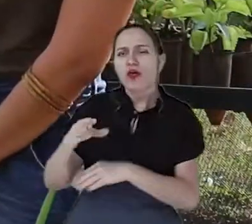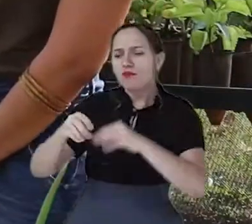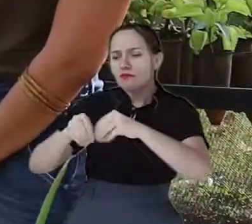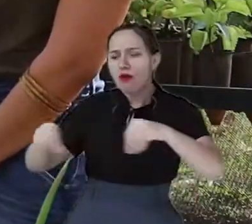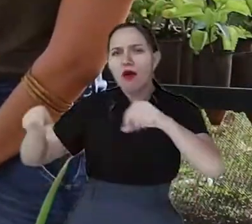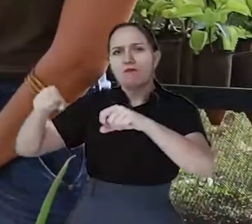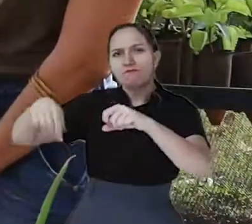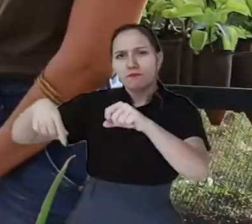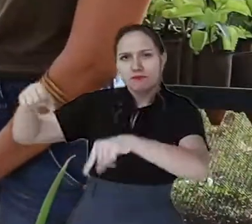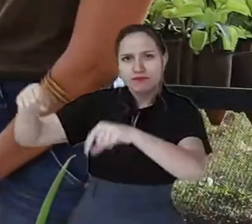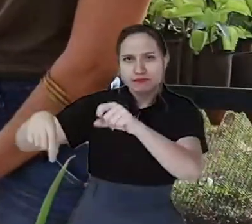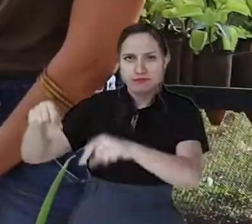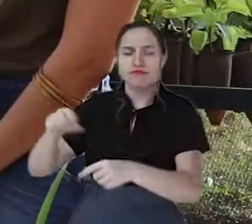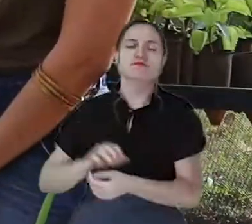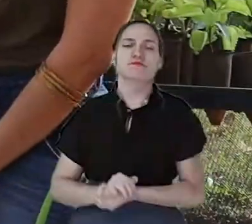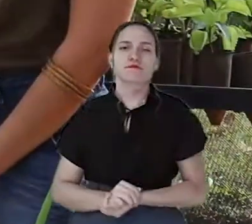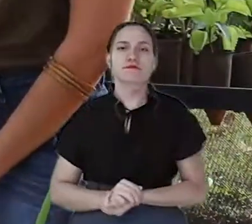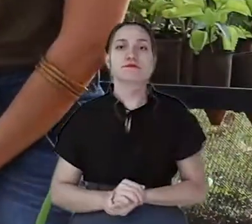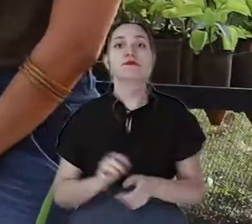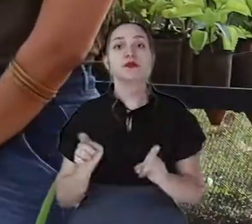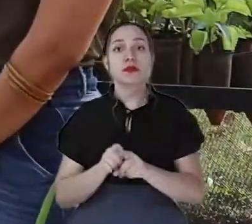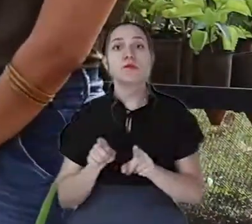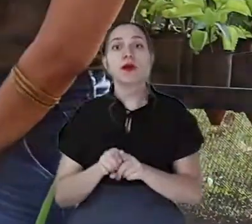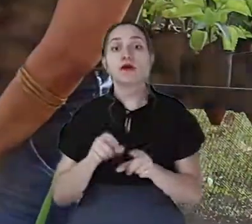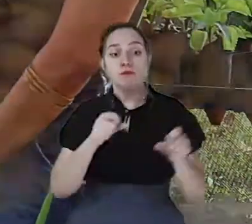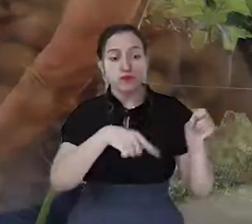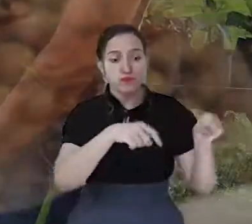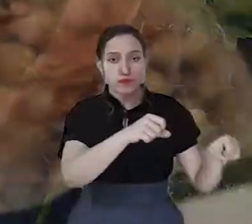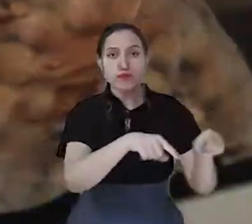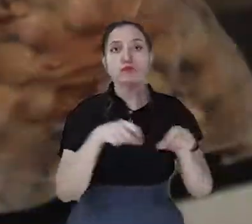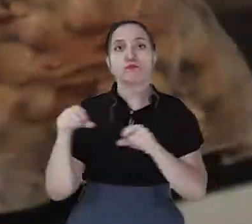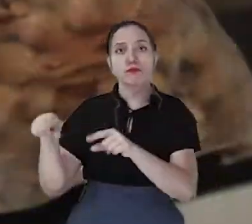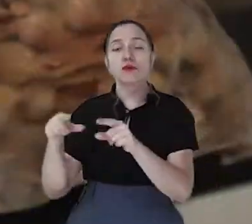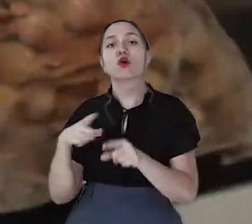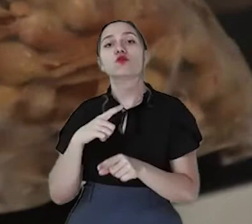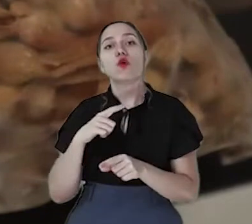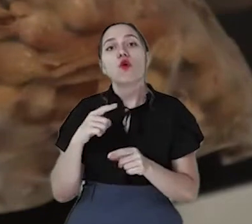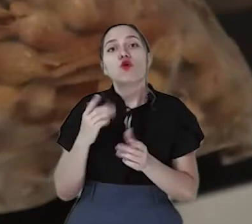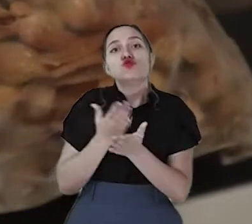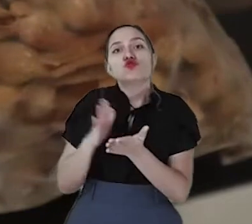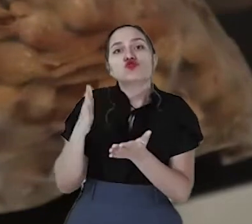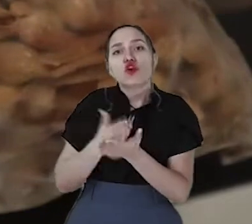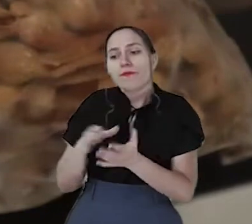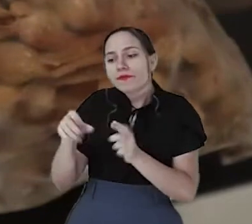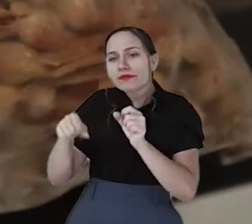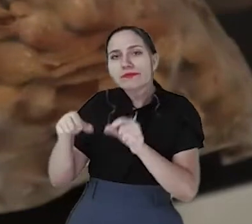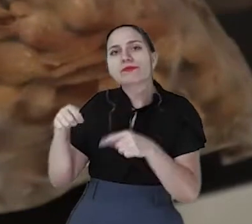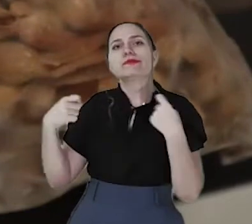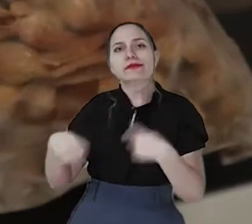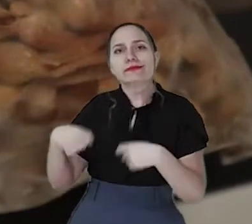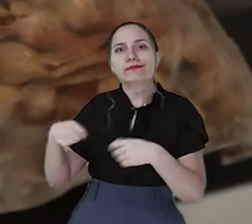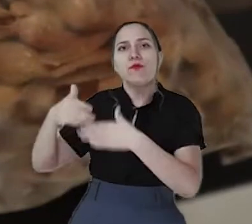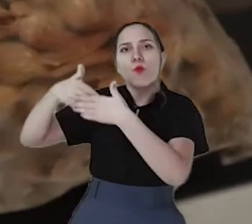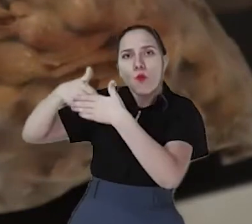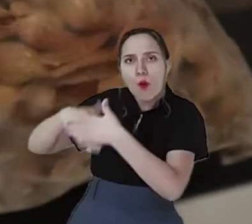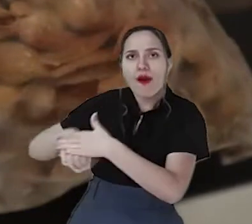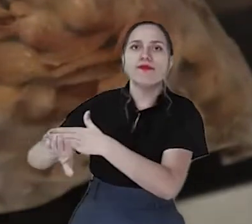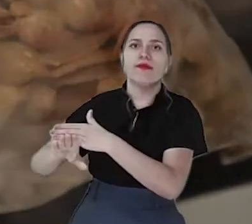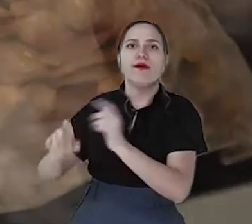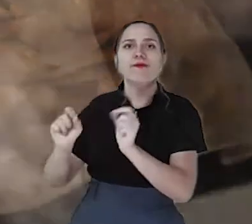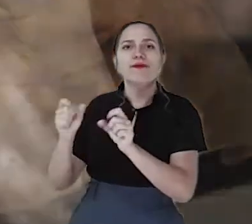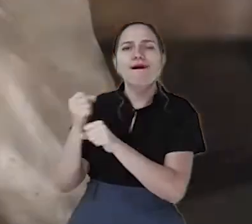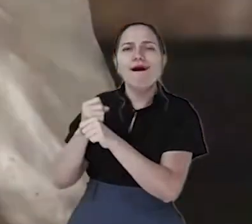dessa semente, elas são armazenadas, né, em câmaras frias, e nós vamos utilizando no decorrer do ano. Então, à medida em